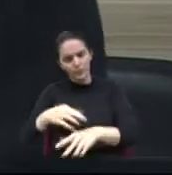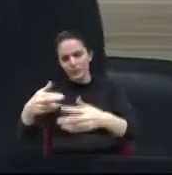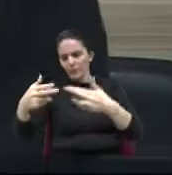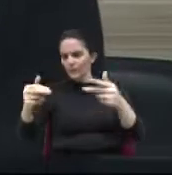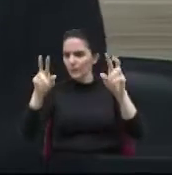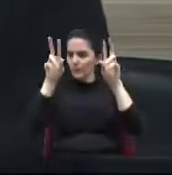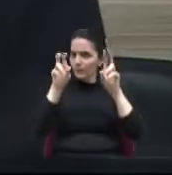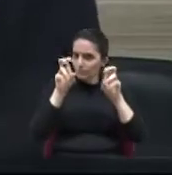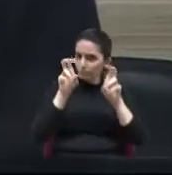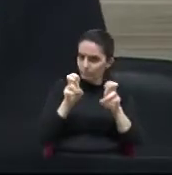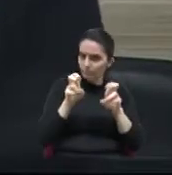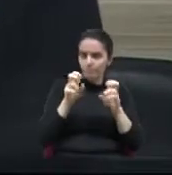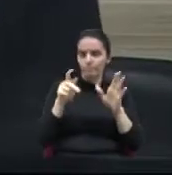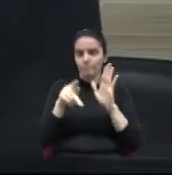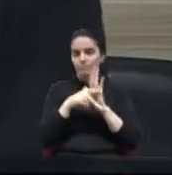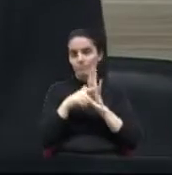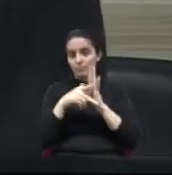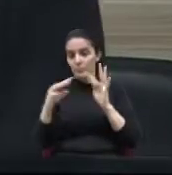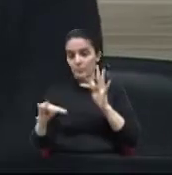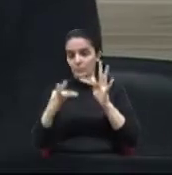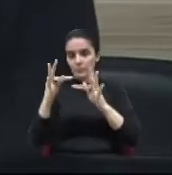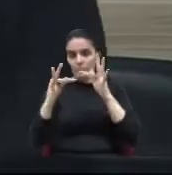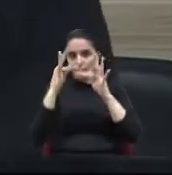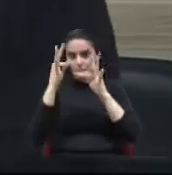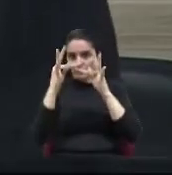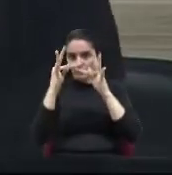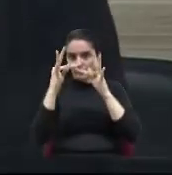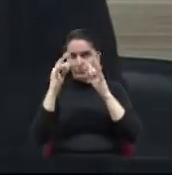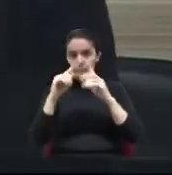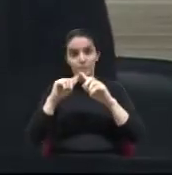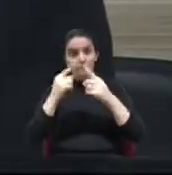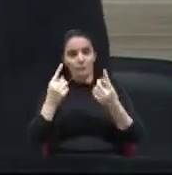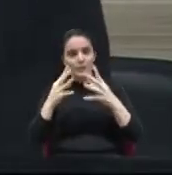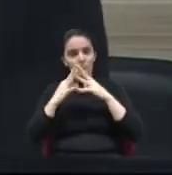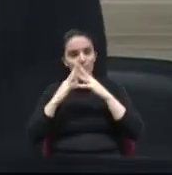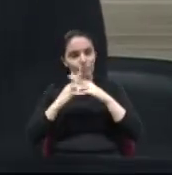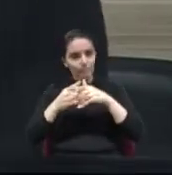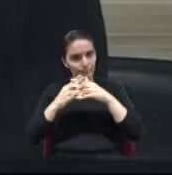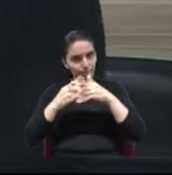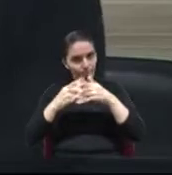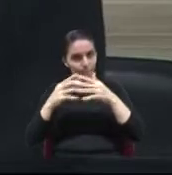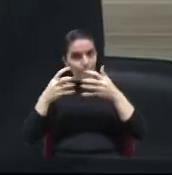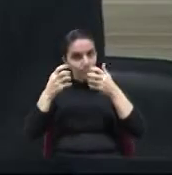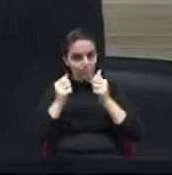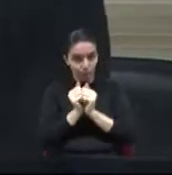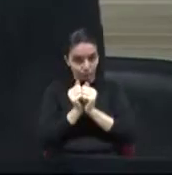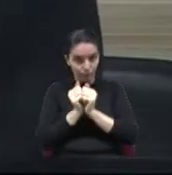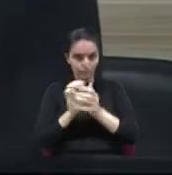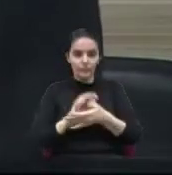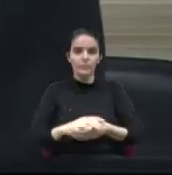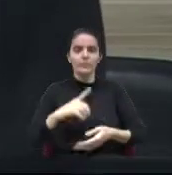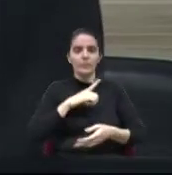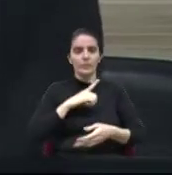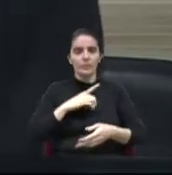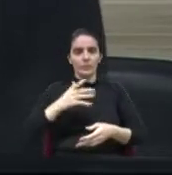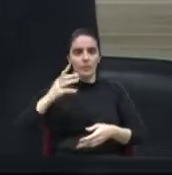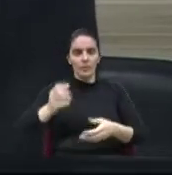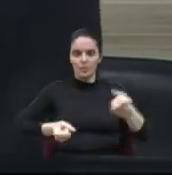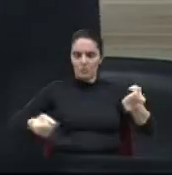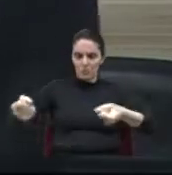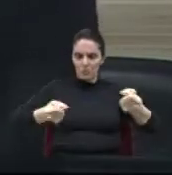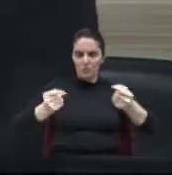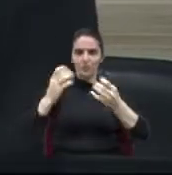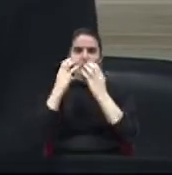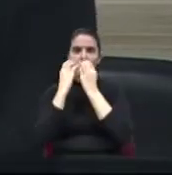assuntos técnicos que são entrelaçados. Nós temos food trucks na cidade, nós temos visitas de food trucks